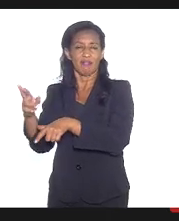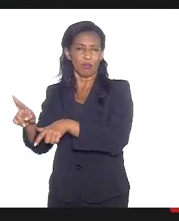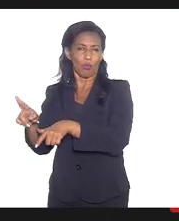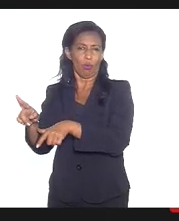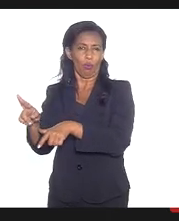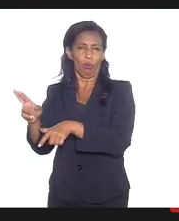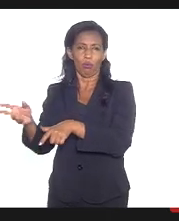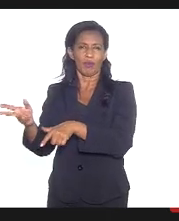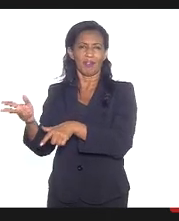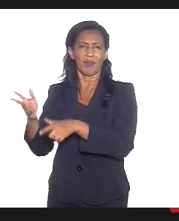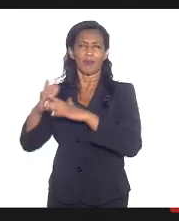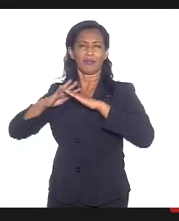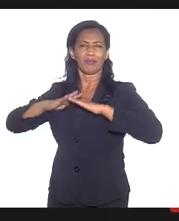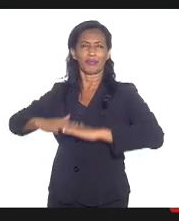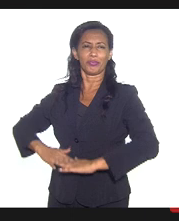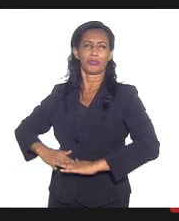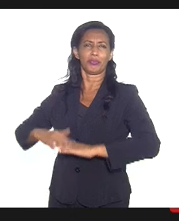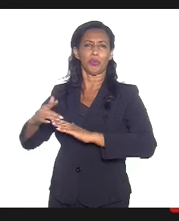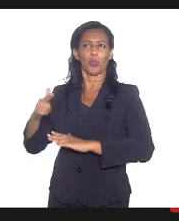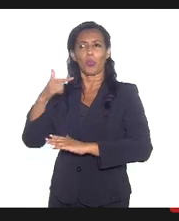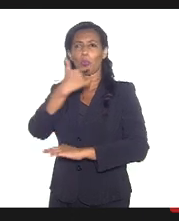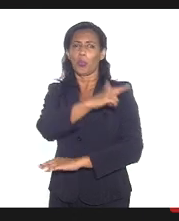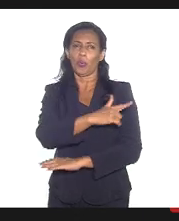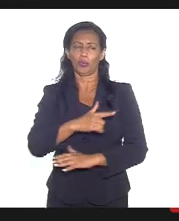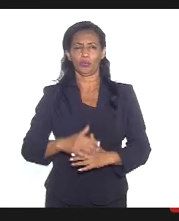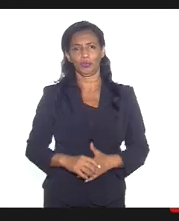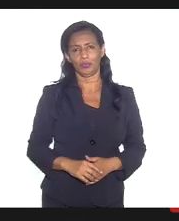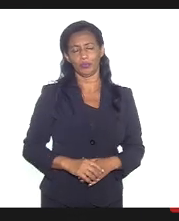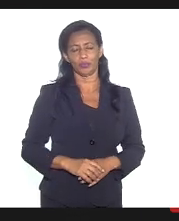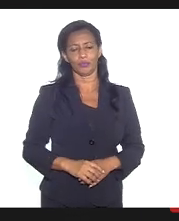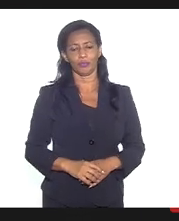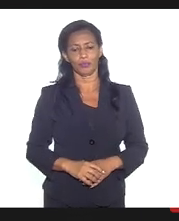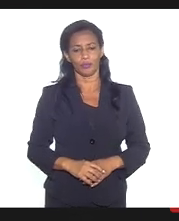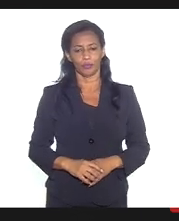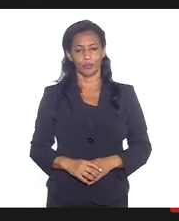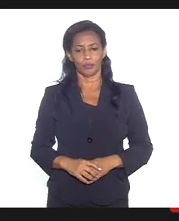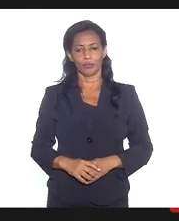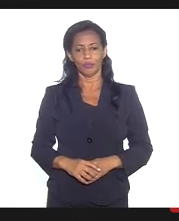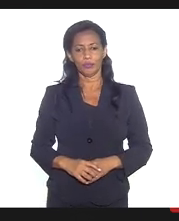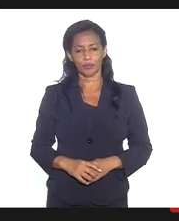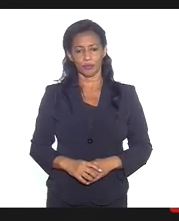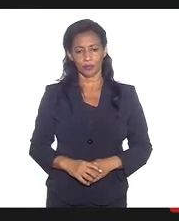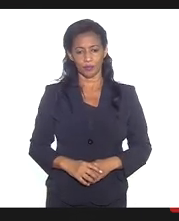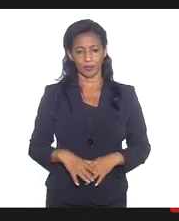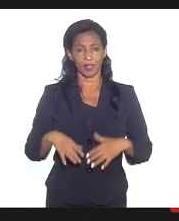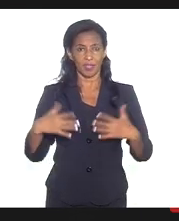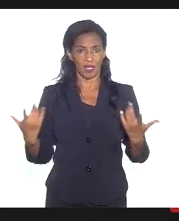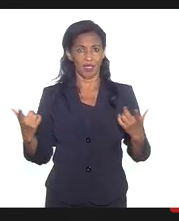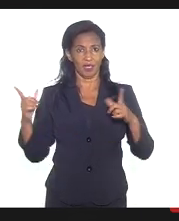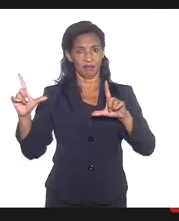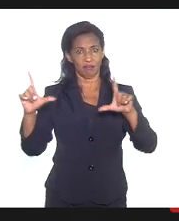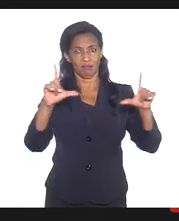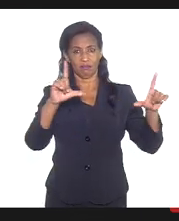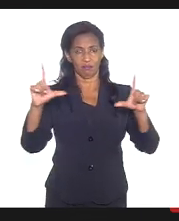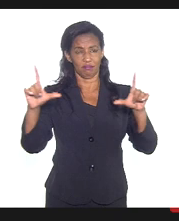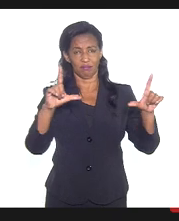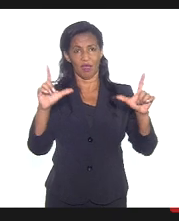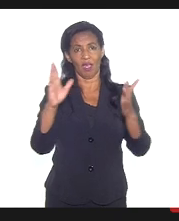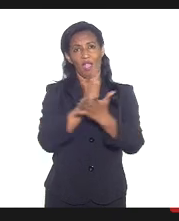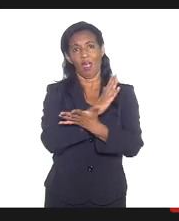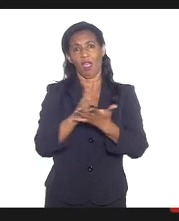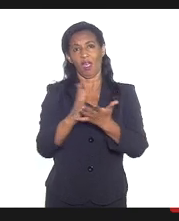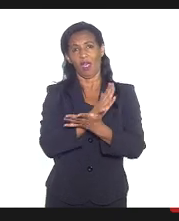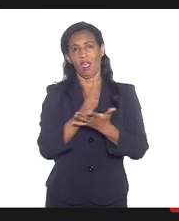não desestimulando o outro, né? E aqui, assim, a gente colocou no slide alguns